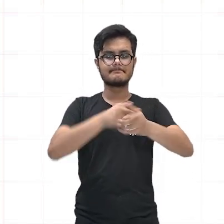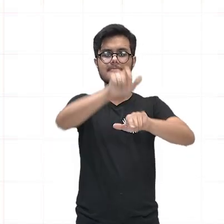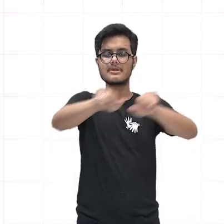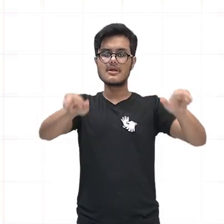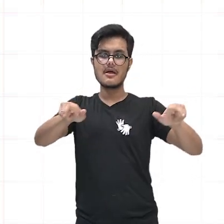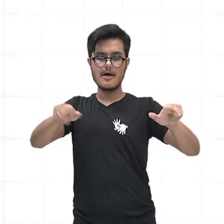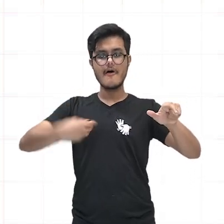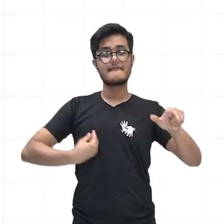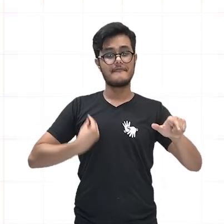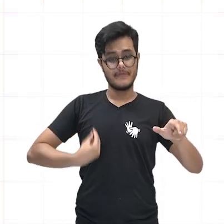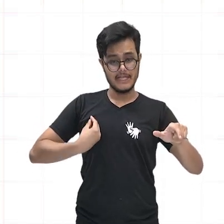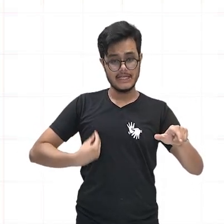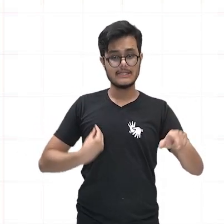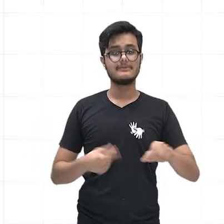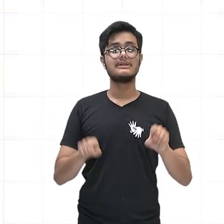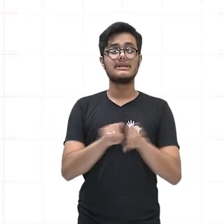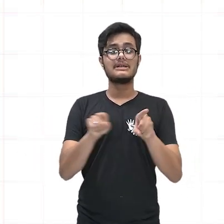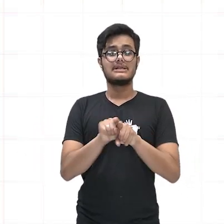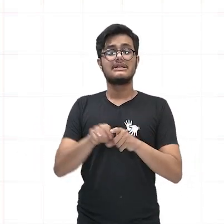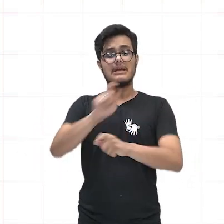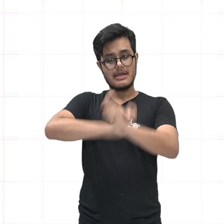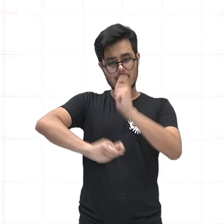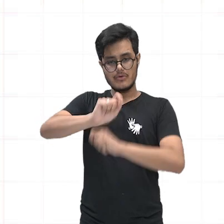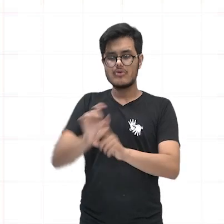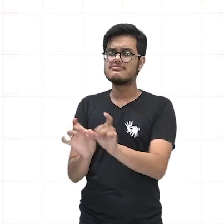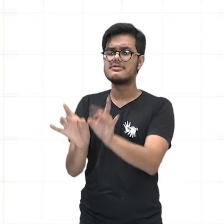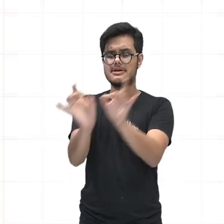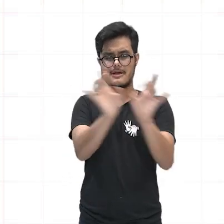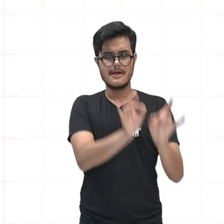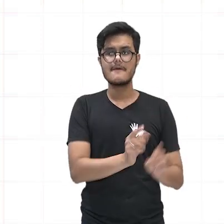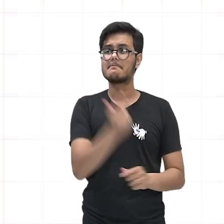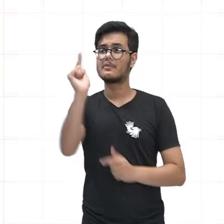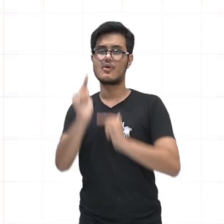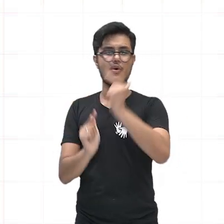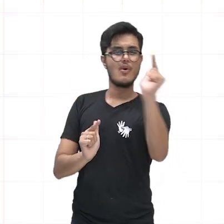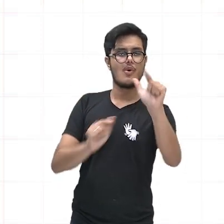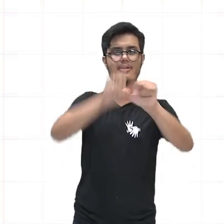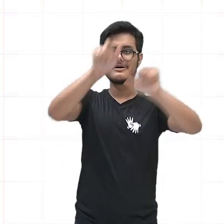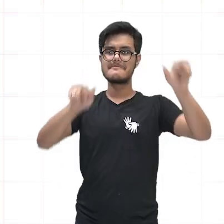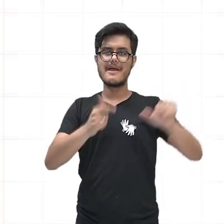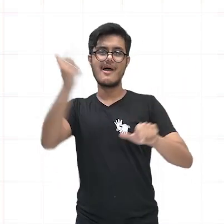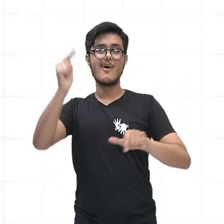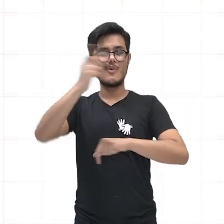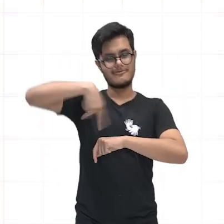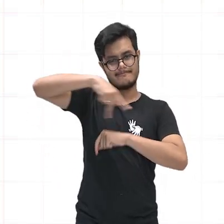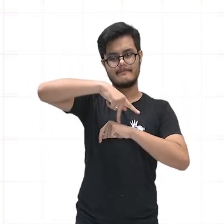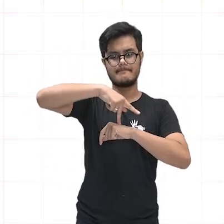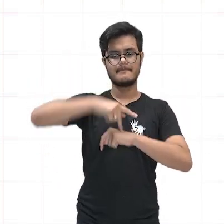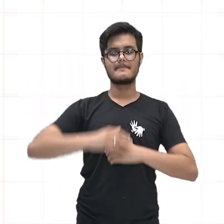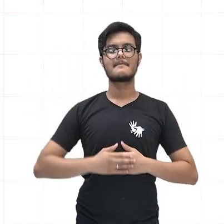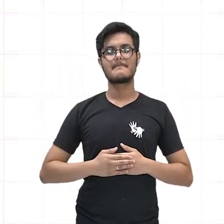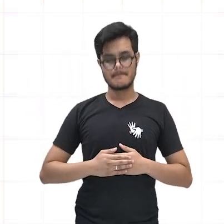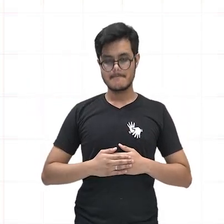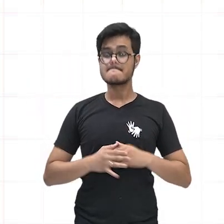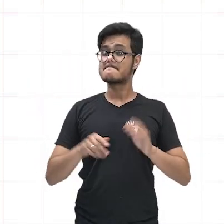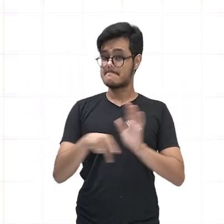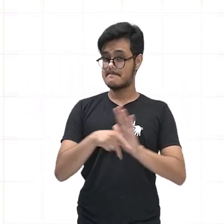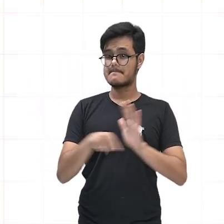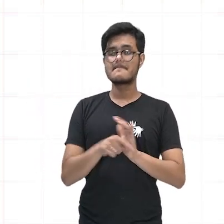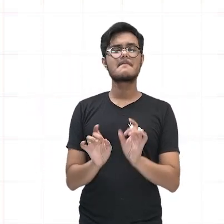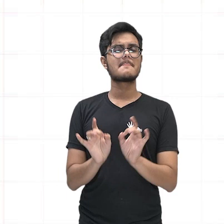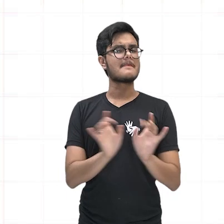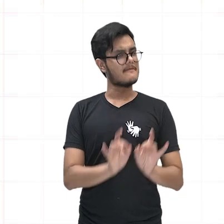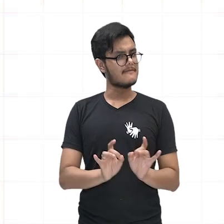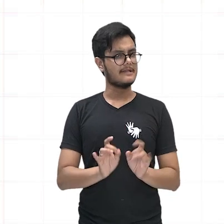ver também Essa influência nas relações sociais também terá essa influência no começo e contatos